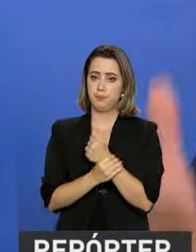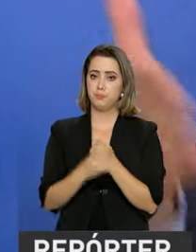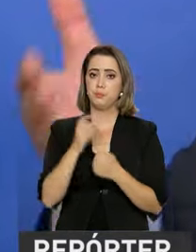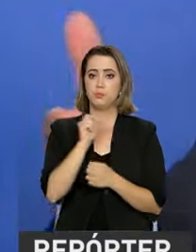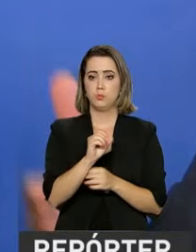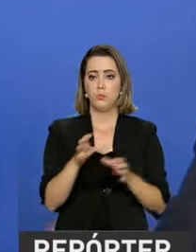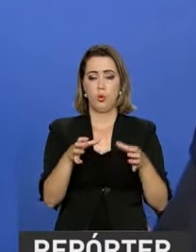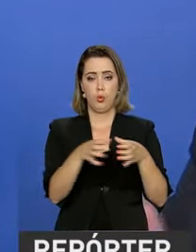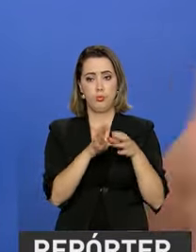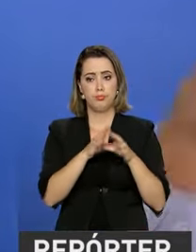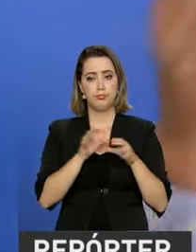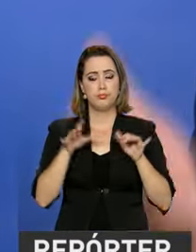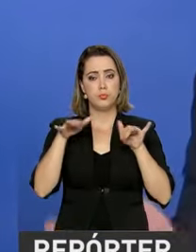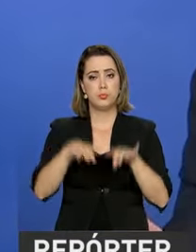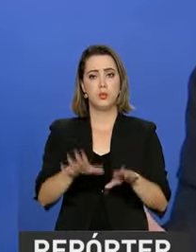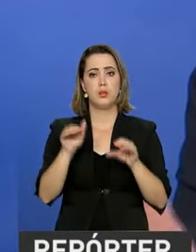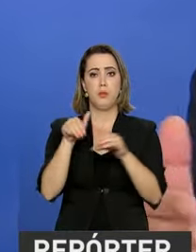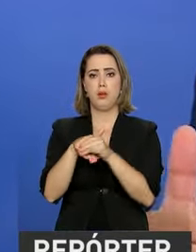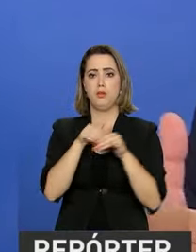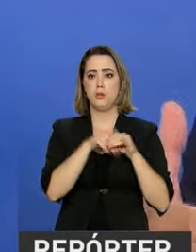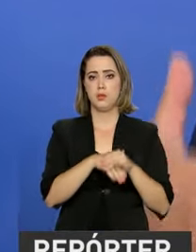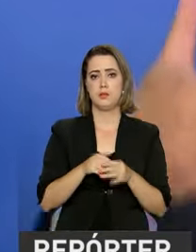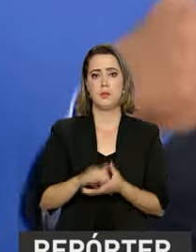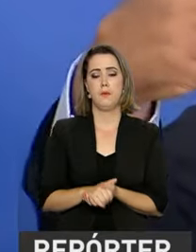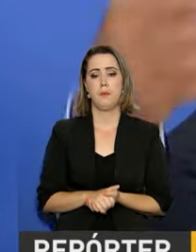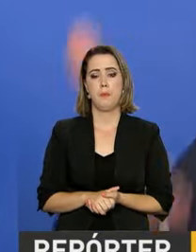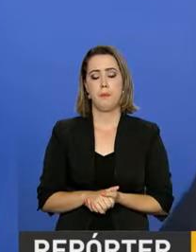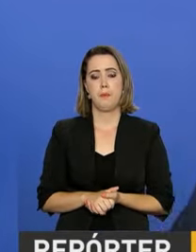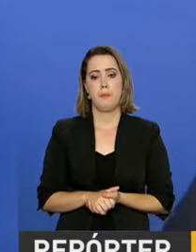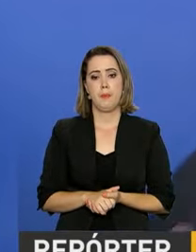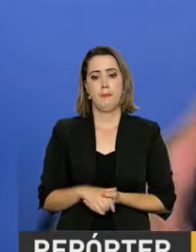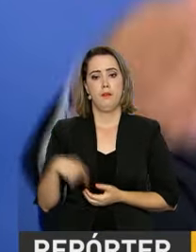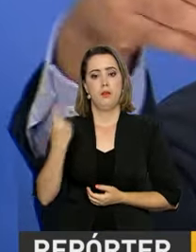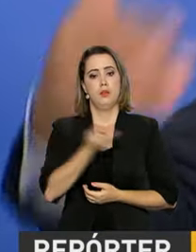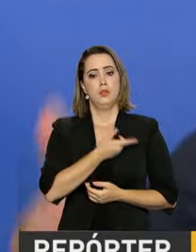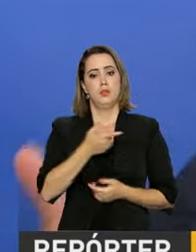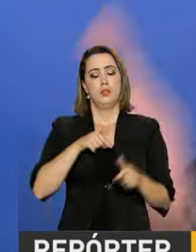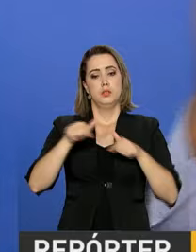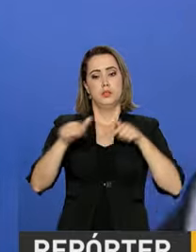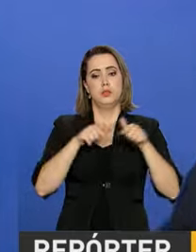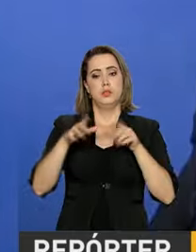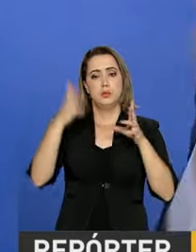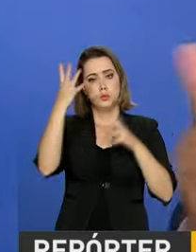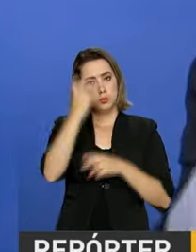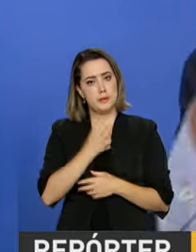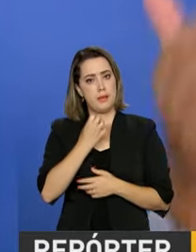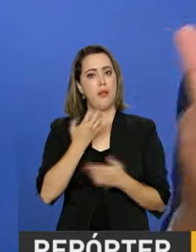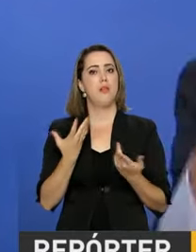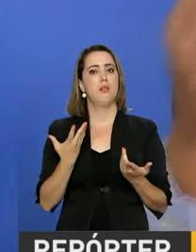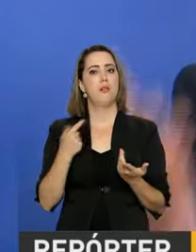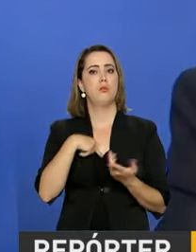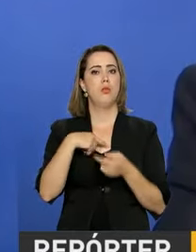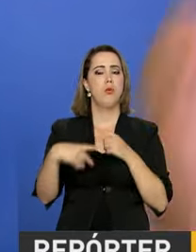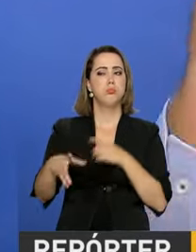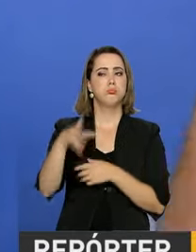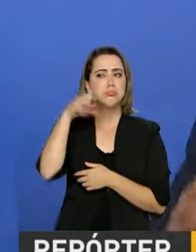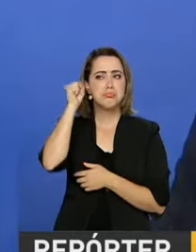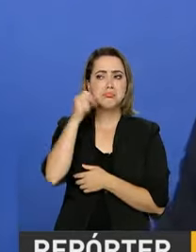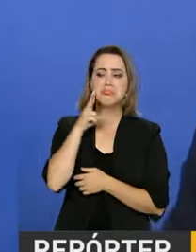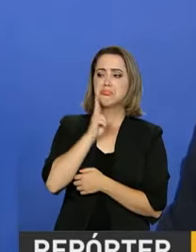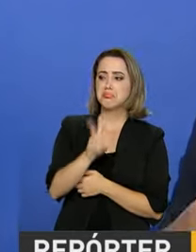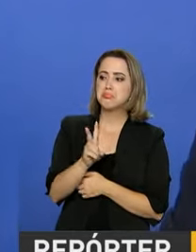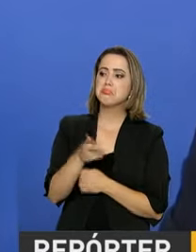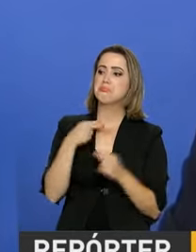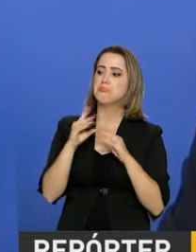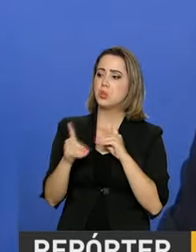no colegiado e também em plenário realizamos um trabalho sério ouvimos as mais diversas correntes de opinião os